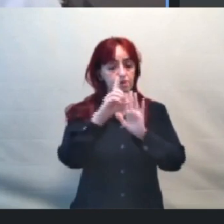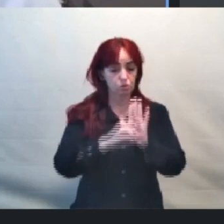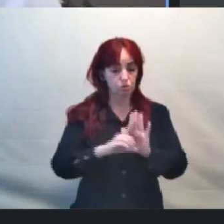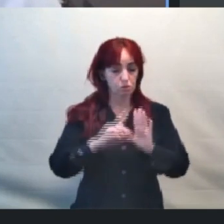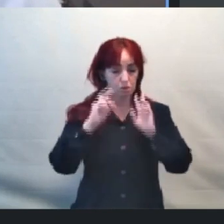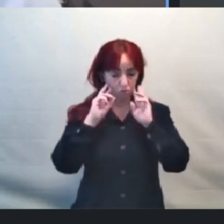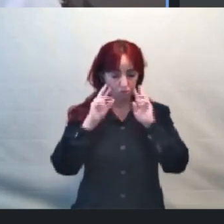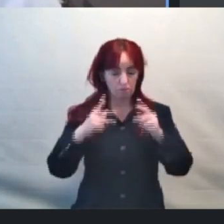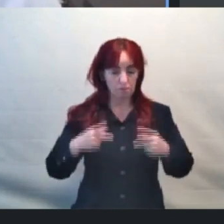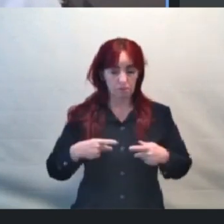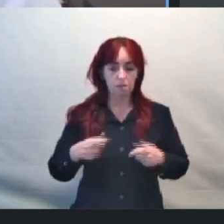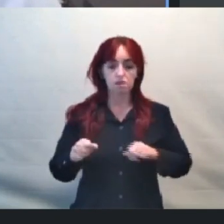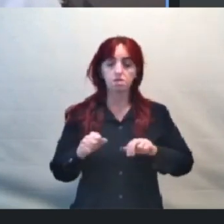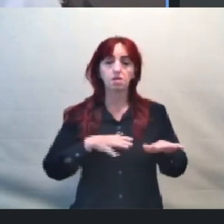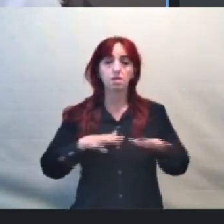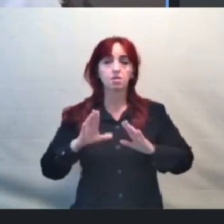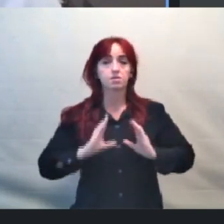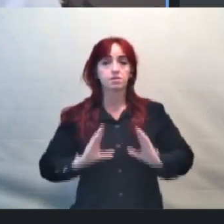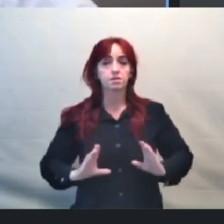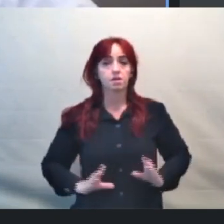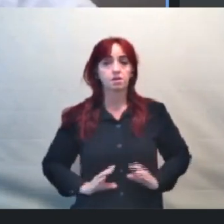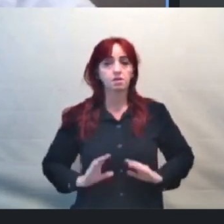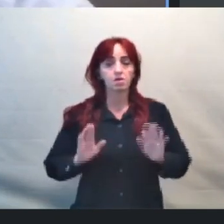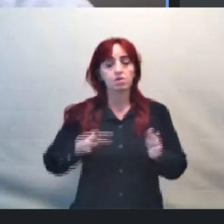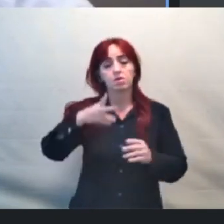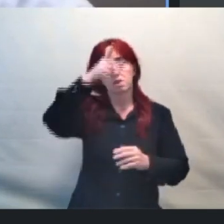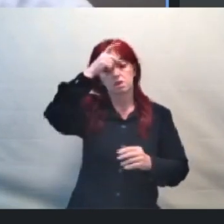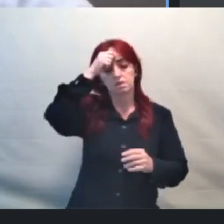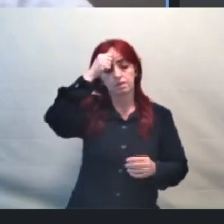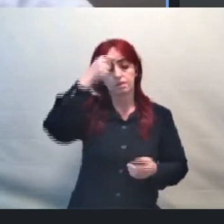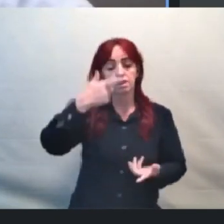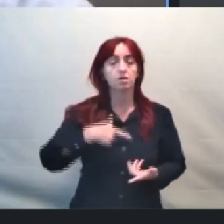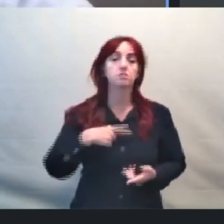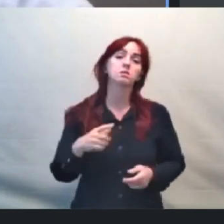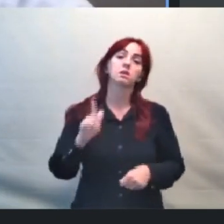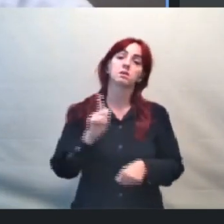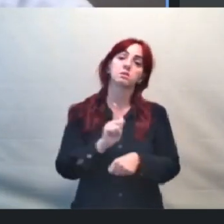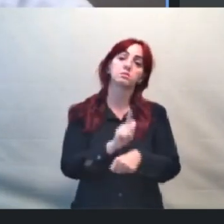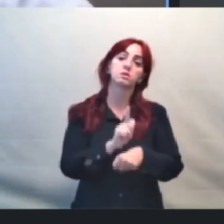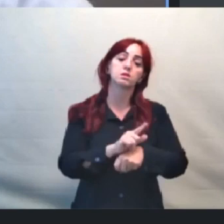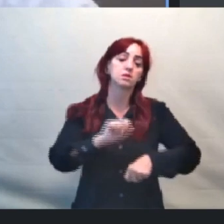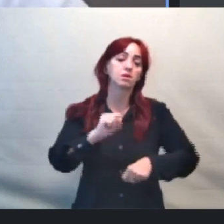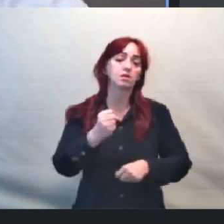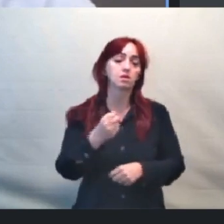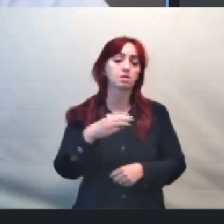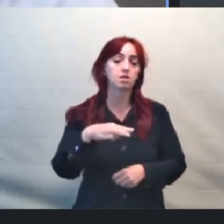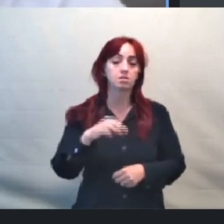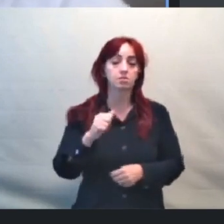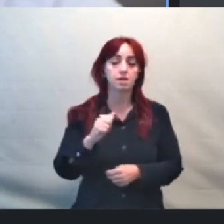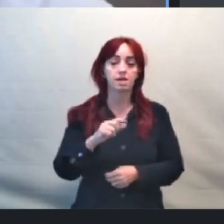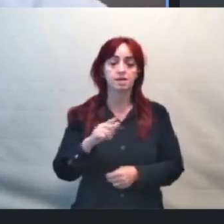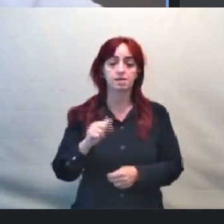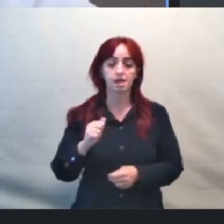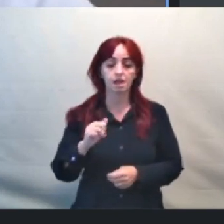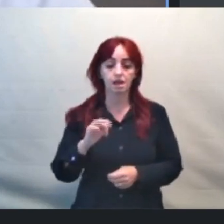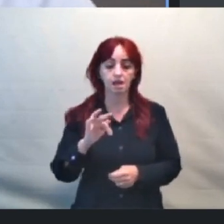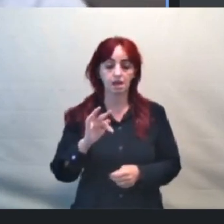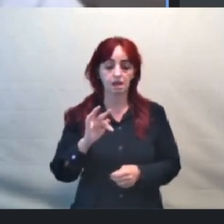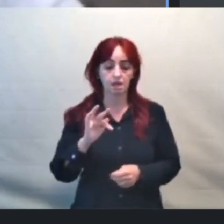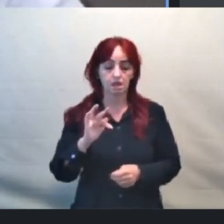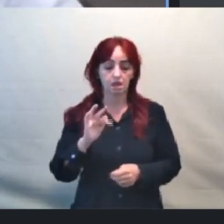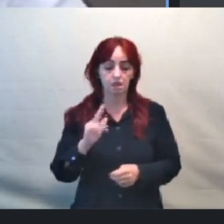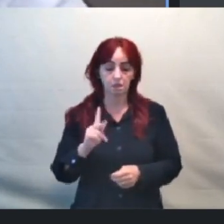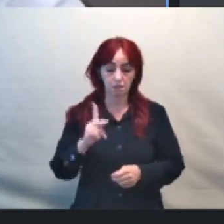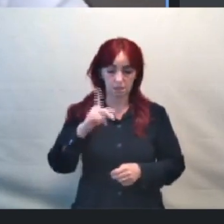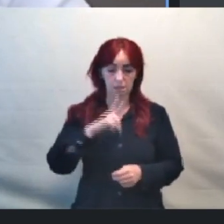são conduzidas hoje na prefeitura, né, e está sob gestão da Smazac, A gente tem tentado e feito um